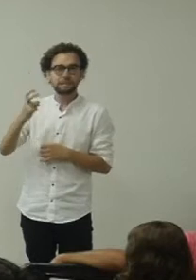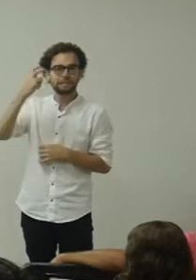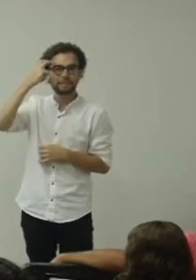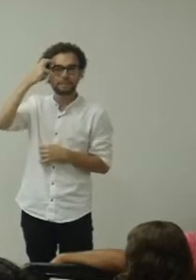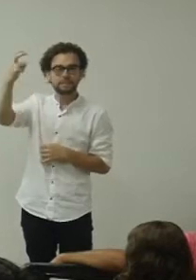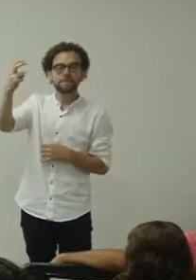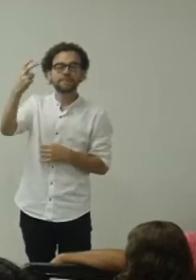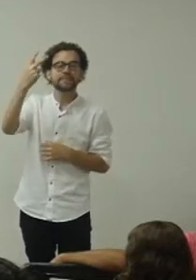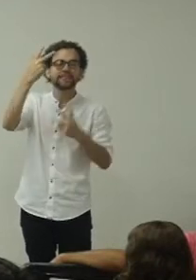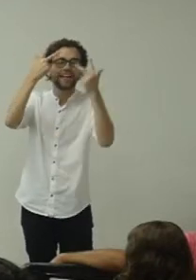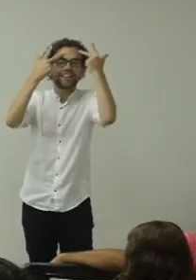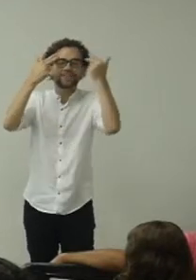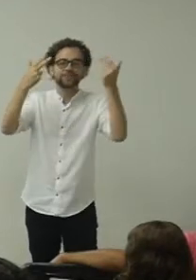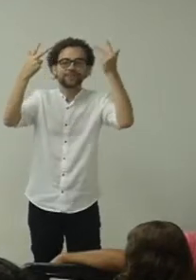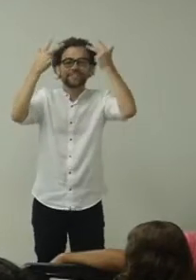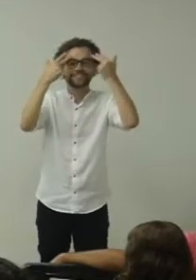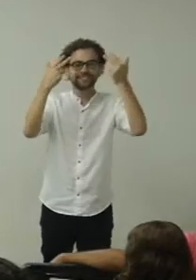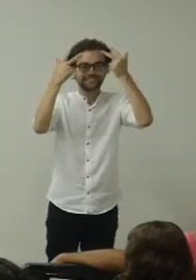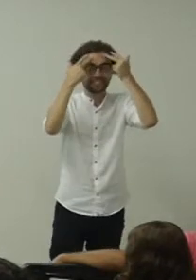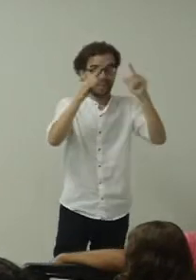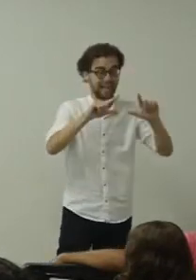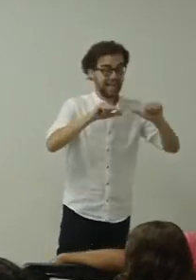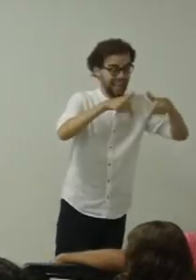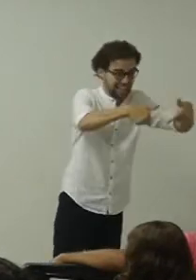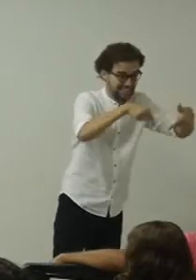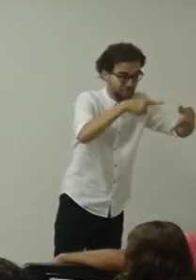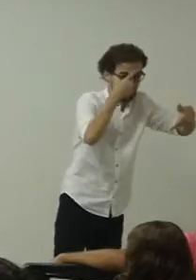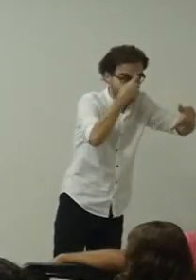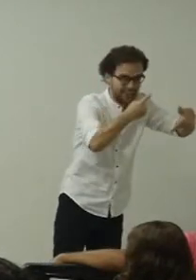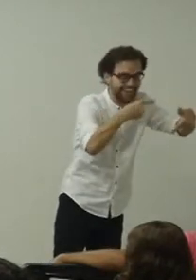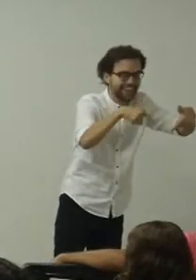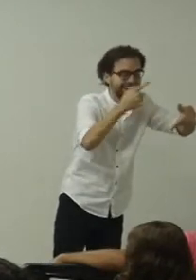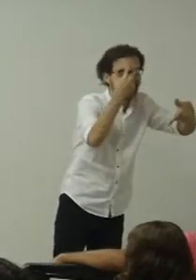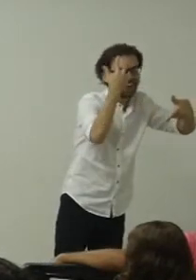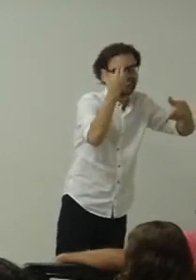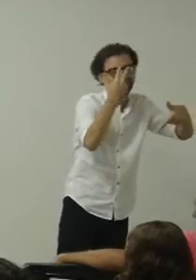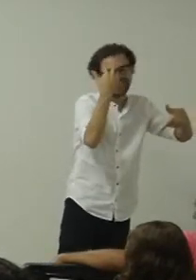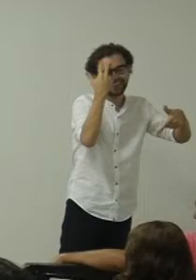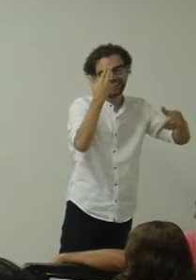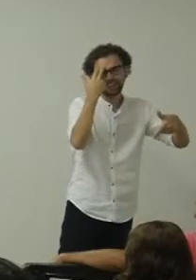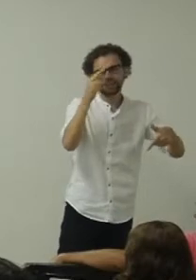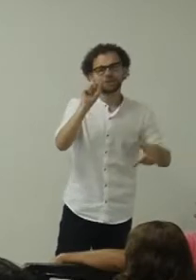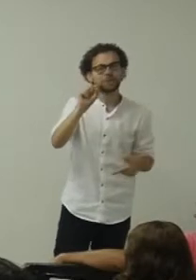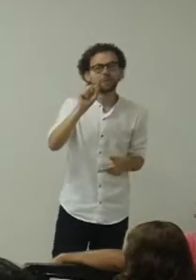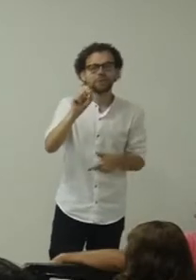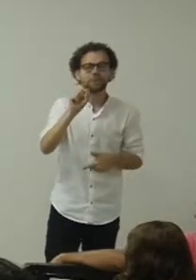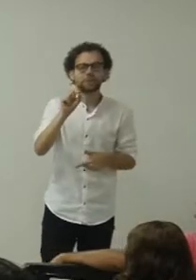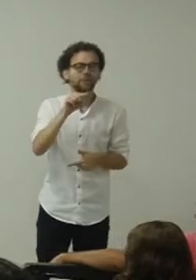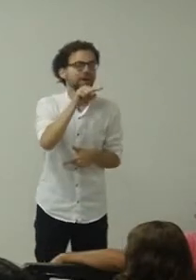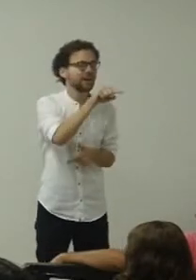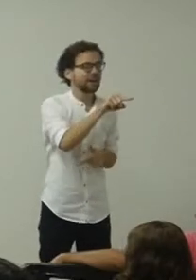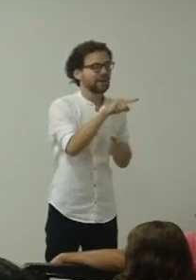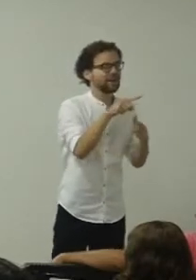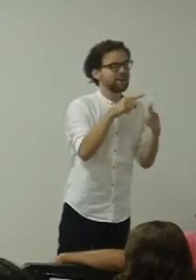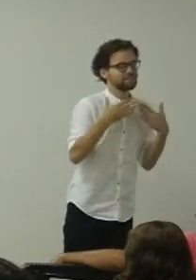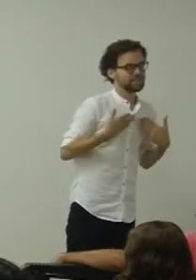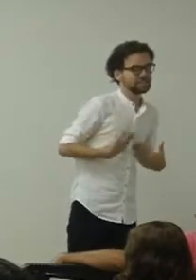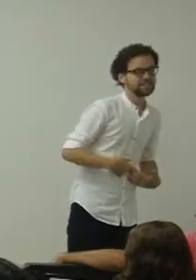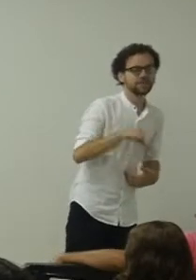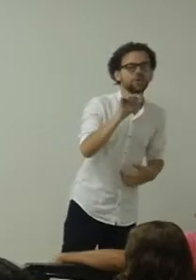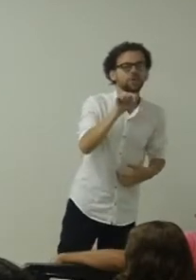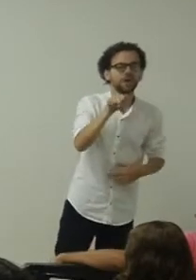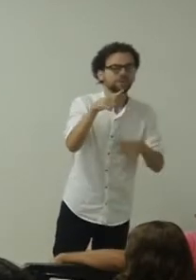atitudes violentas. A gente está querendo fazer recortes. O que é uma violência física? O que é uma psicológica? Ah, entendi o que é